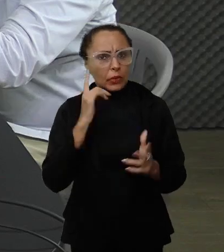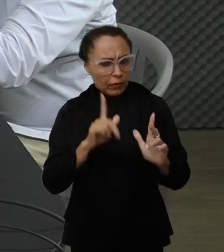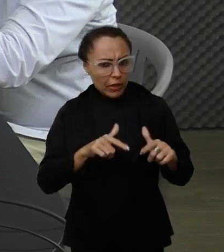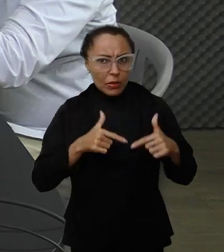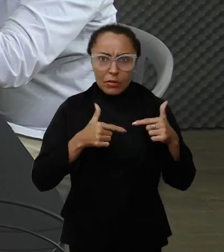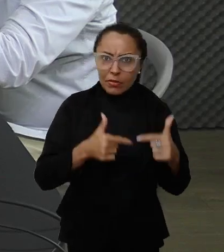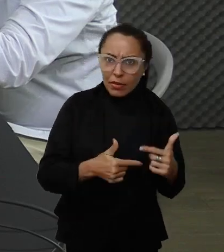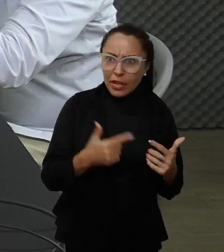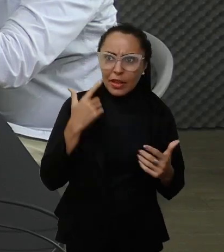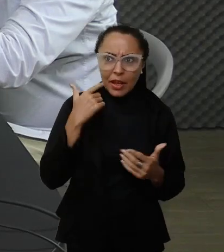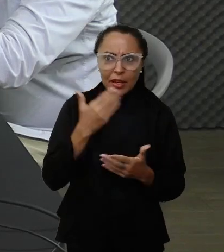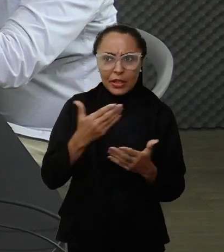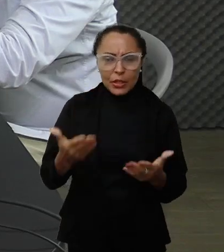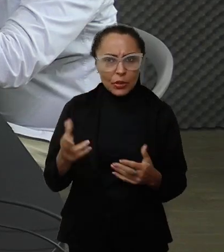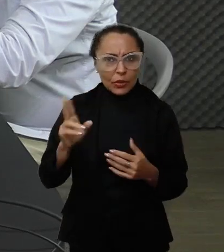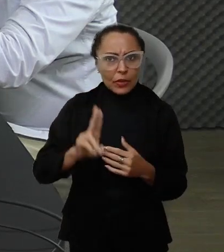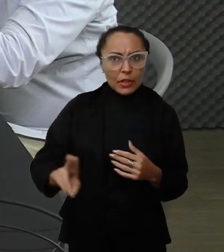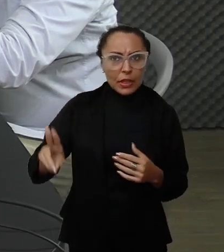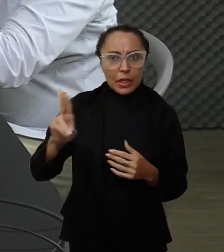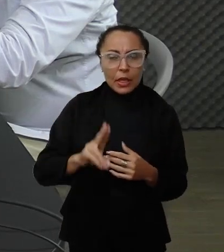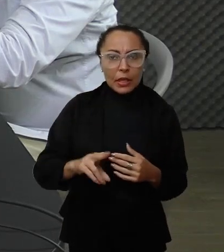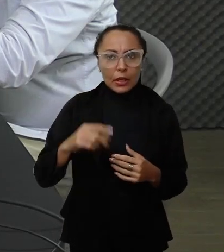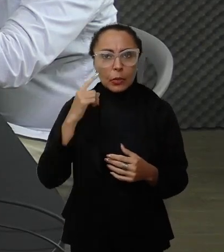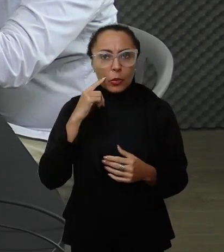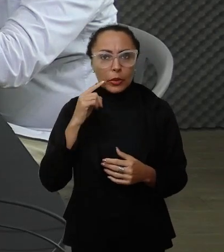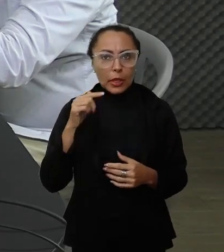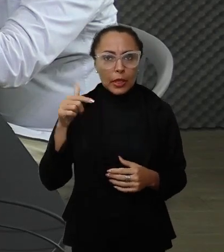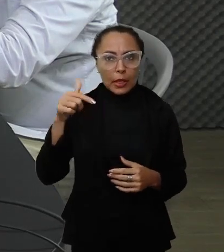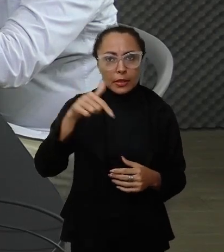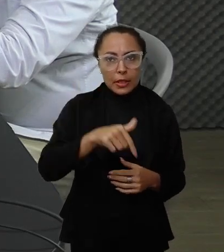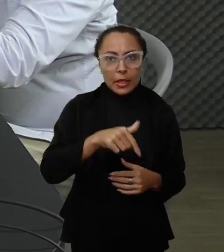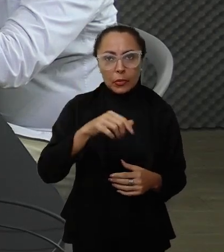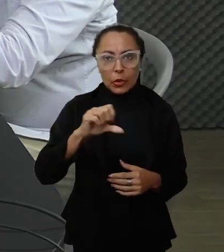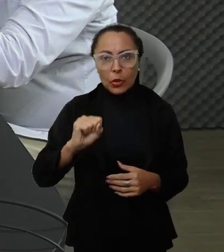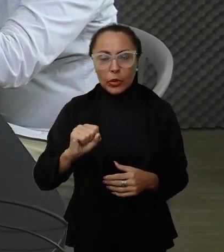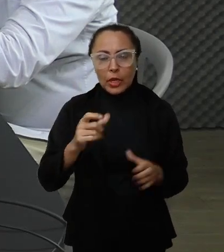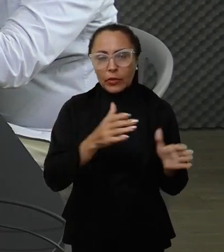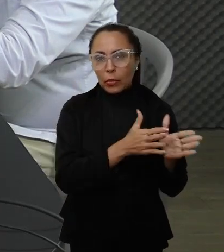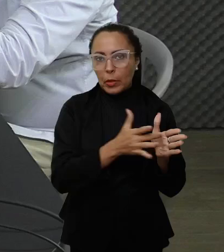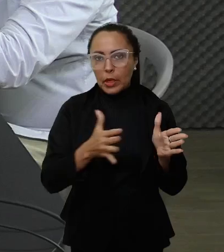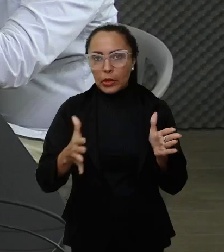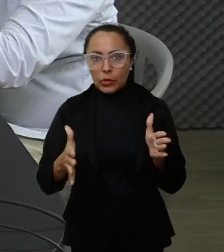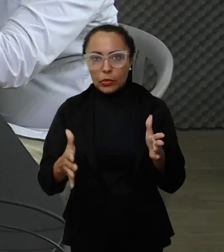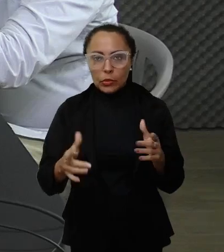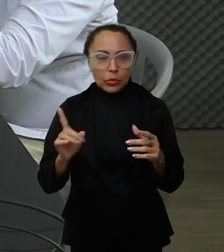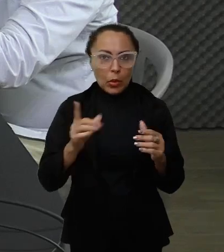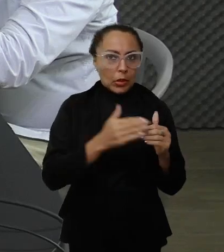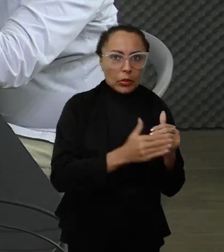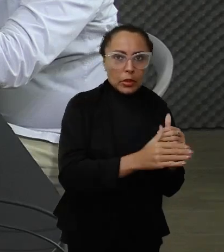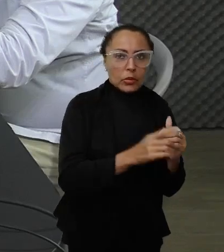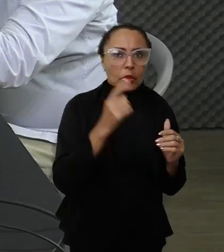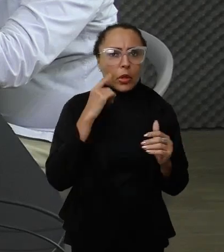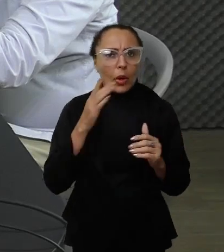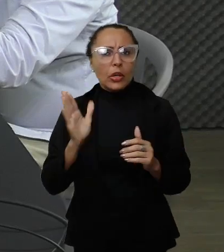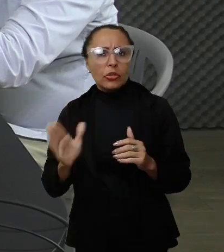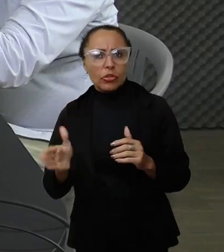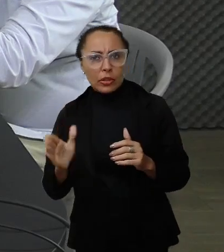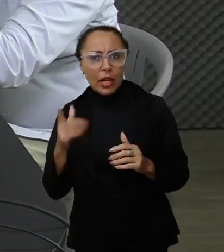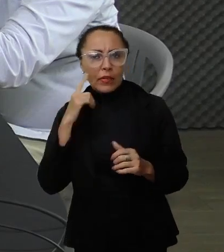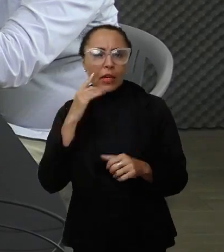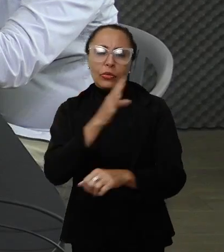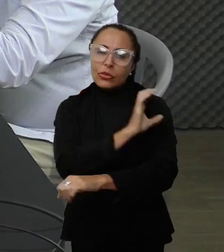na universidade, o pessoal já está terminando, porque era do 7º e 8º períodos, né? Não era no iníciozinho. Então, já era gente que já estava